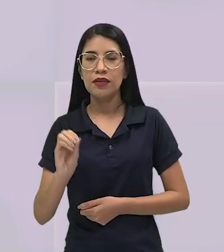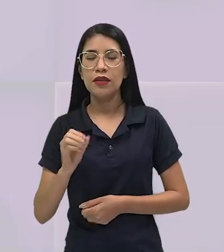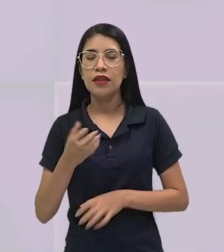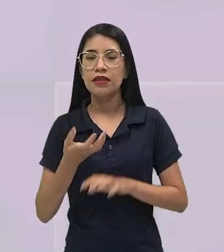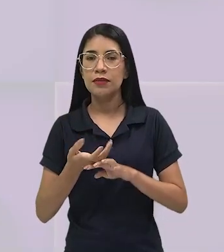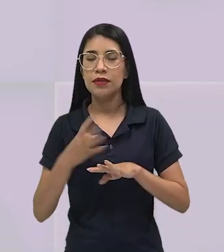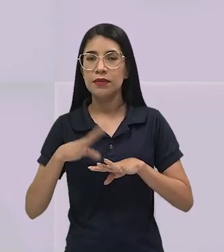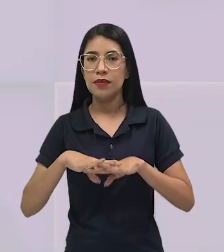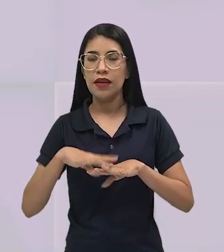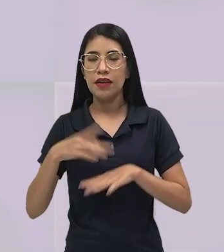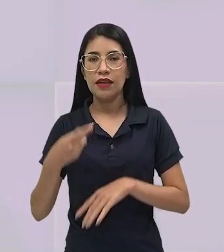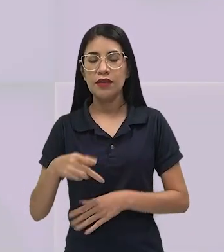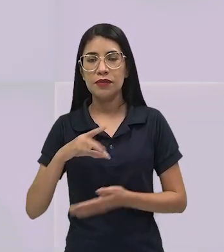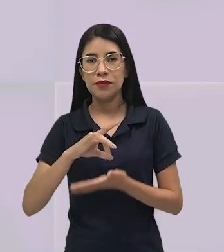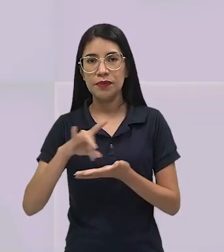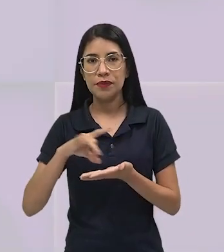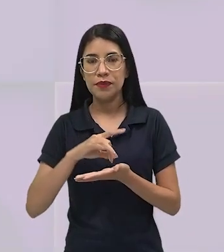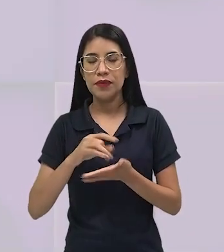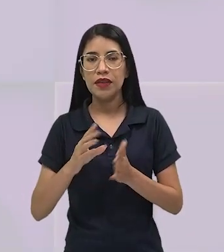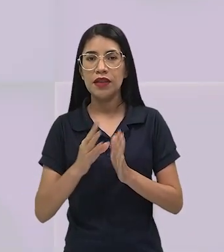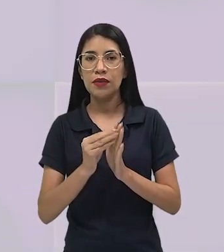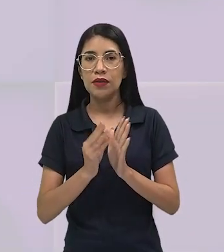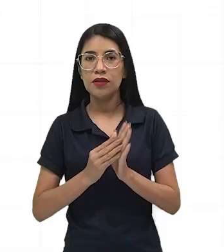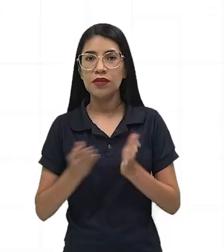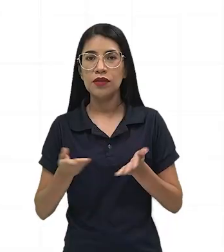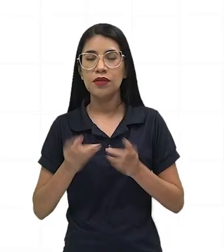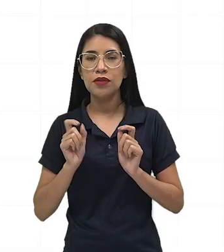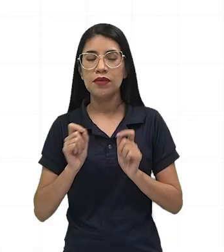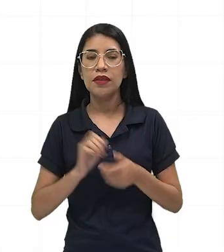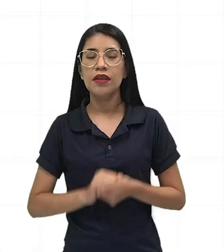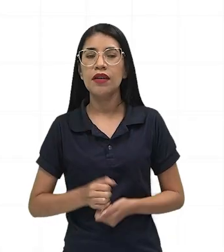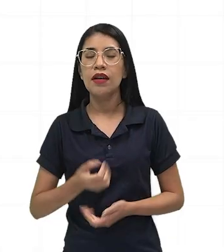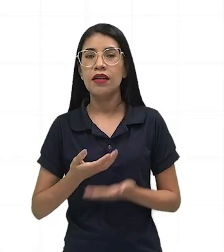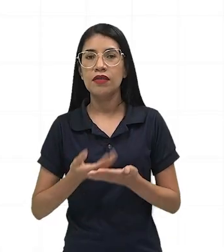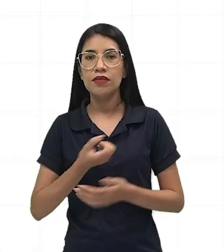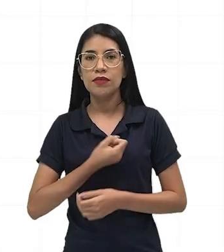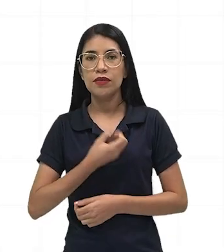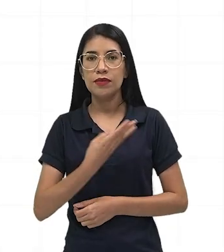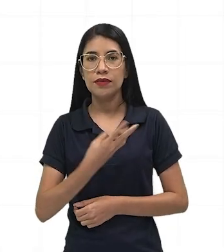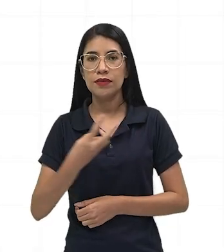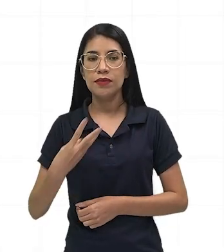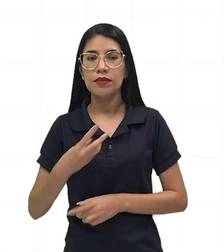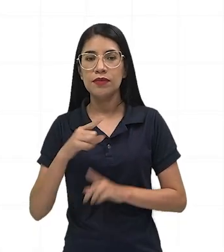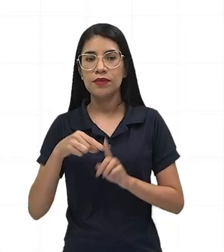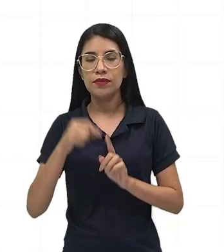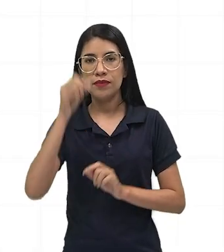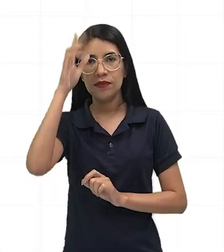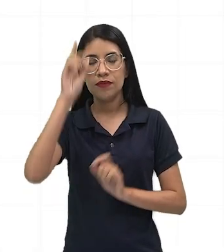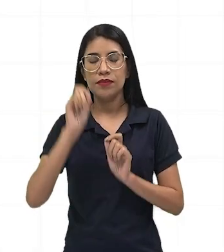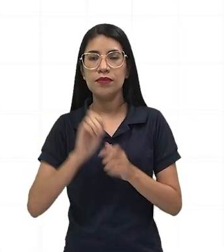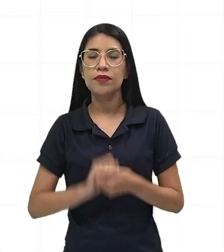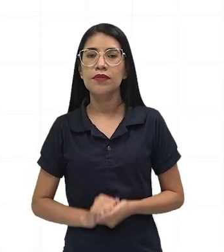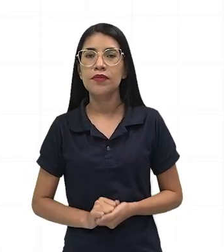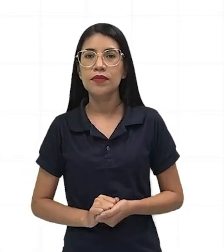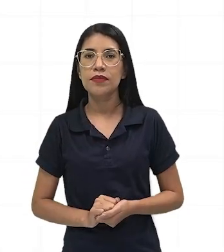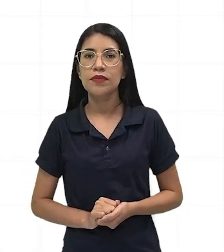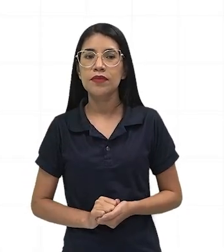matemática aqui do nosso Centro de Mídias, e esta é a nossa aula de número 43, que tem como objeto de